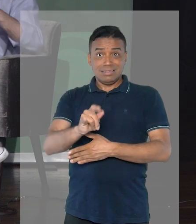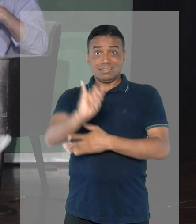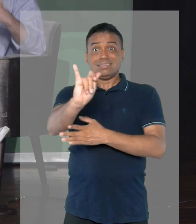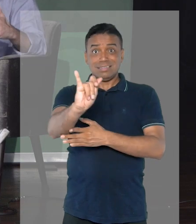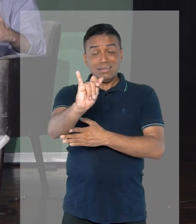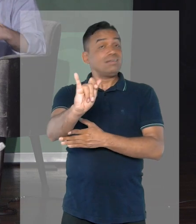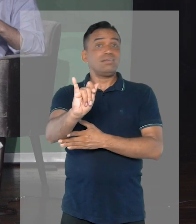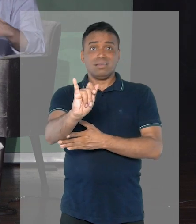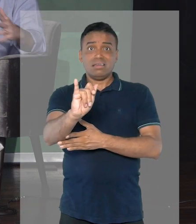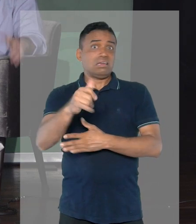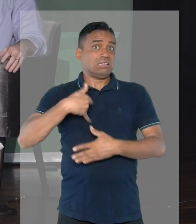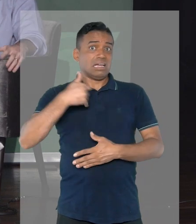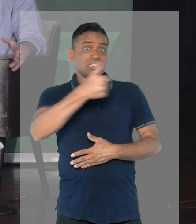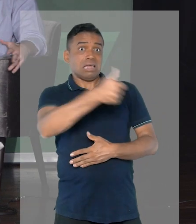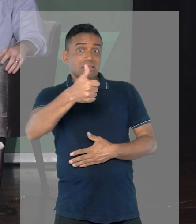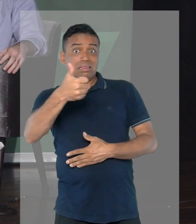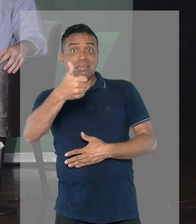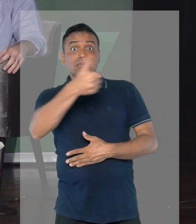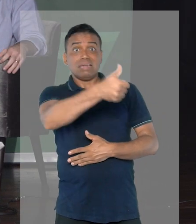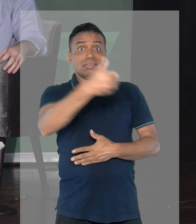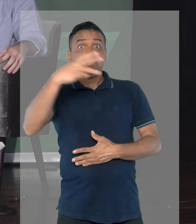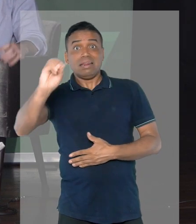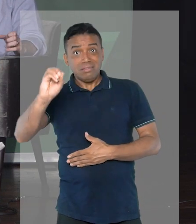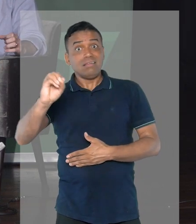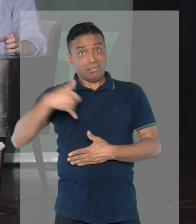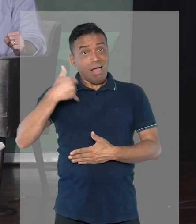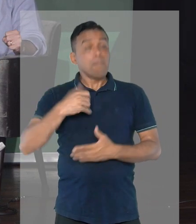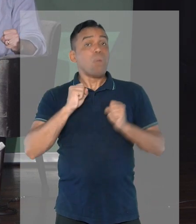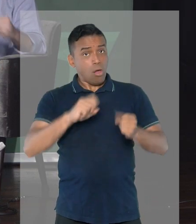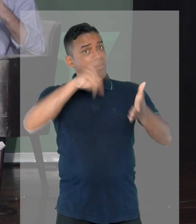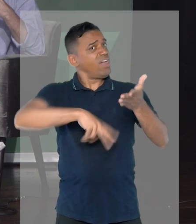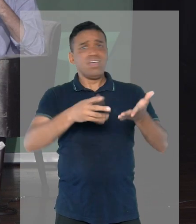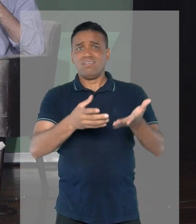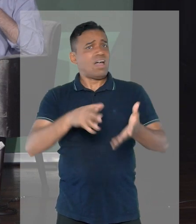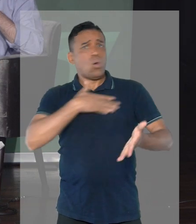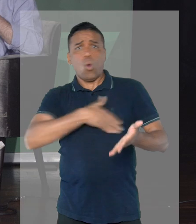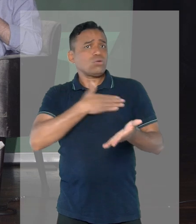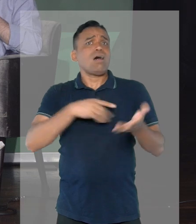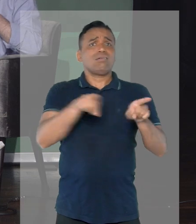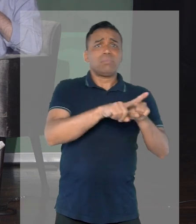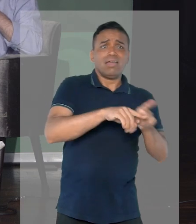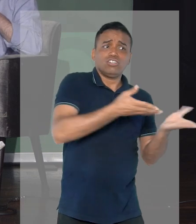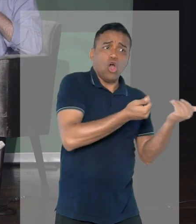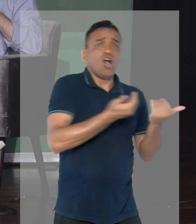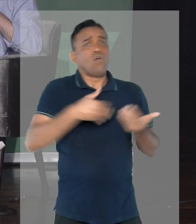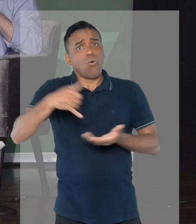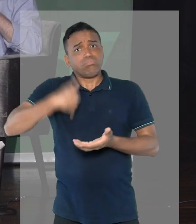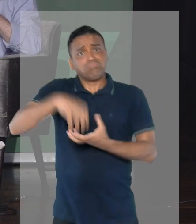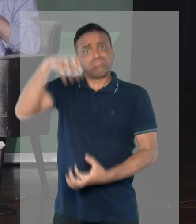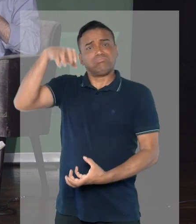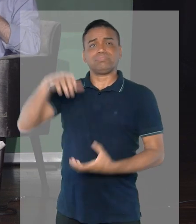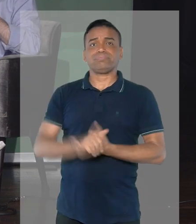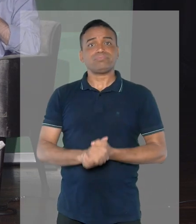ler Leminski aos 130 também vai funcionar. Isso é que é impressionante na poesia dele. Então, ele tem essa